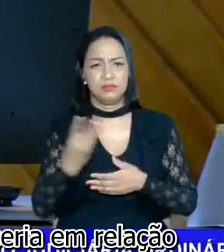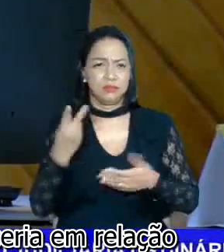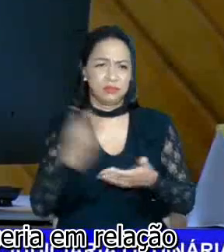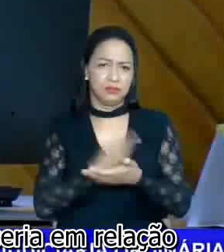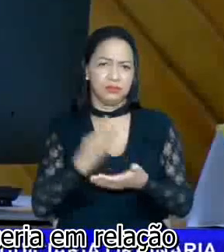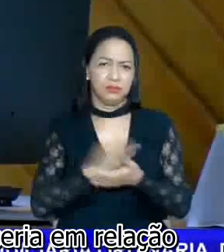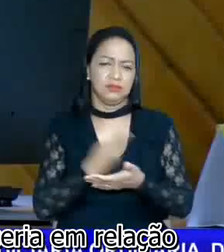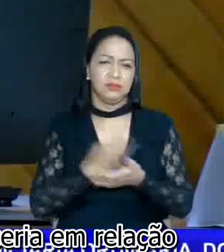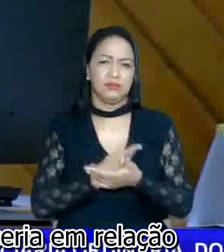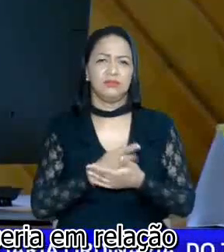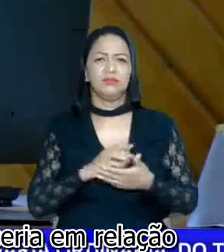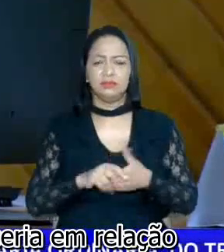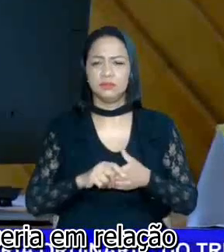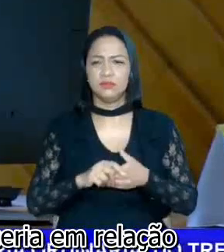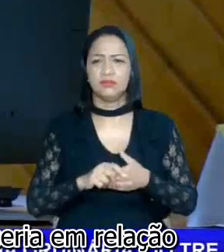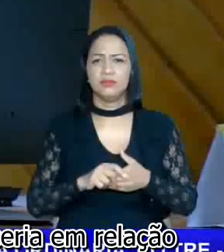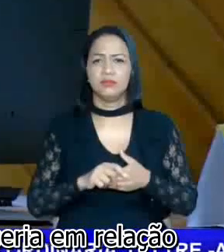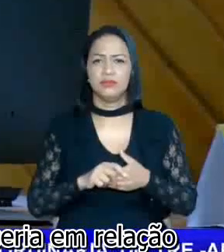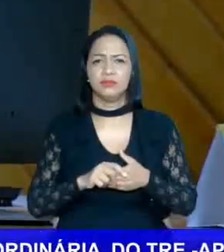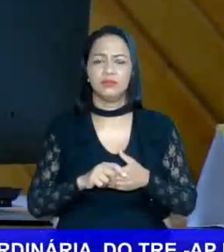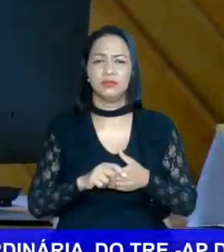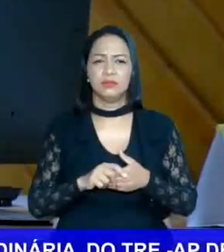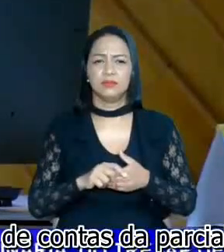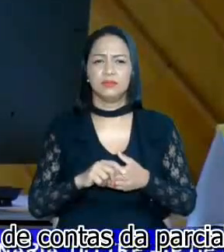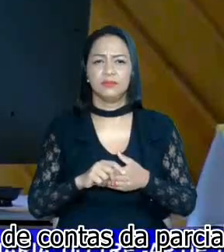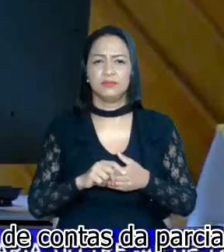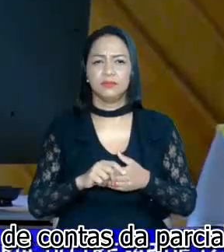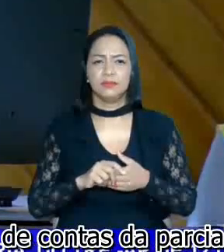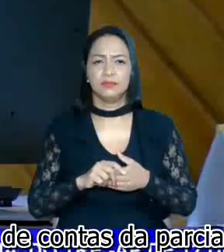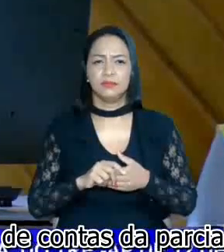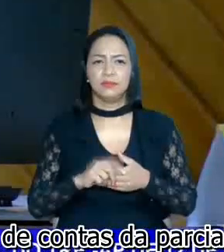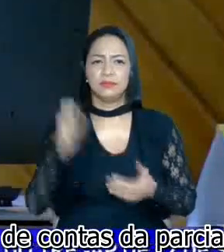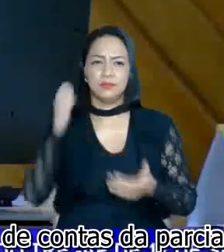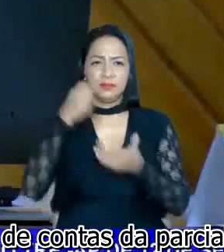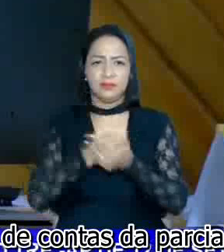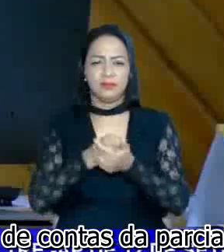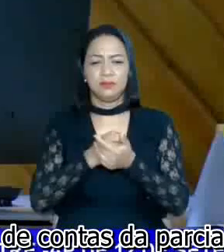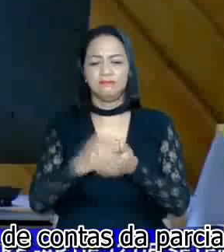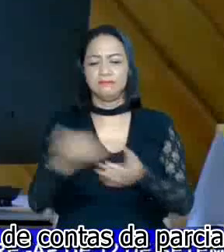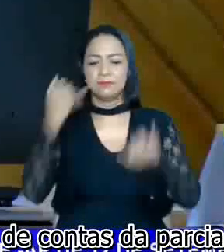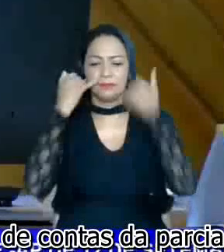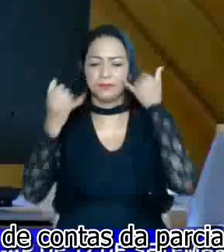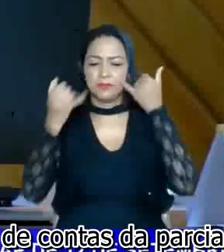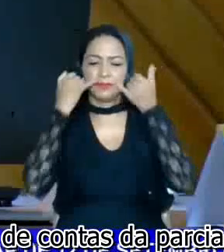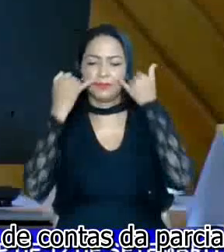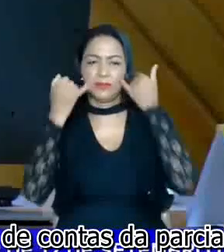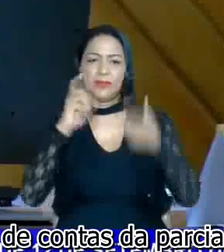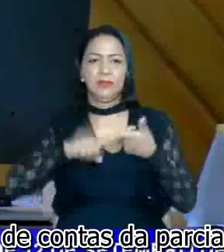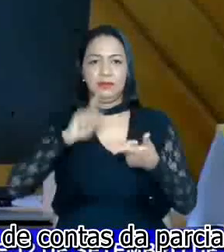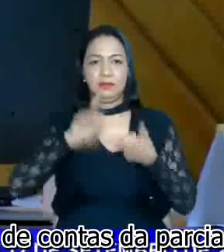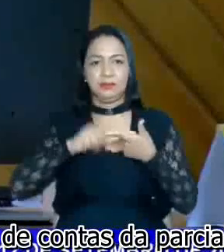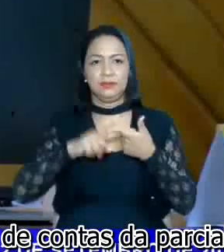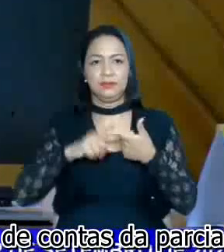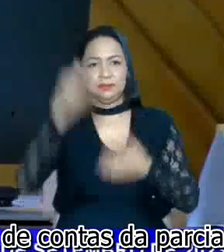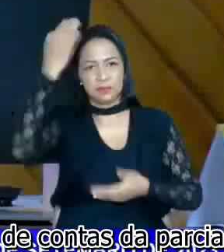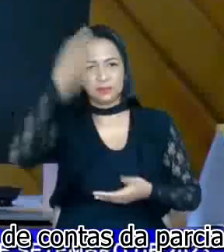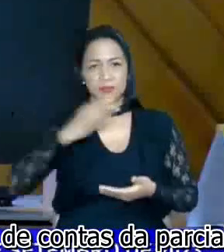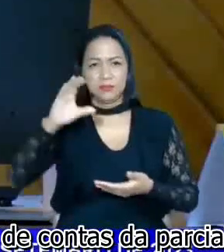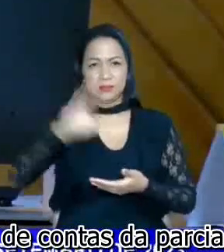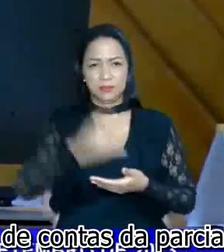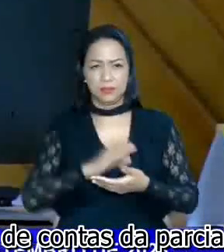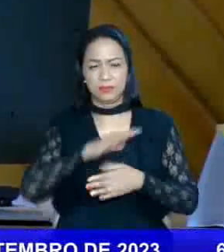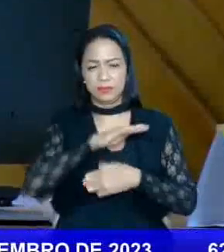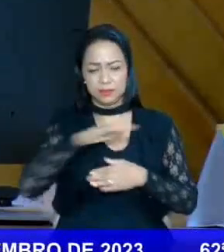aqui apontada, a terceira falha, seria em relação aos gastos não informados, também por ocasião de prestação de contas